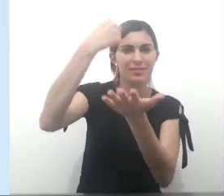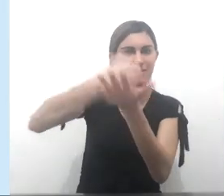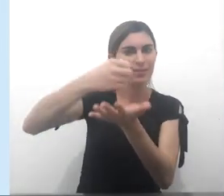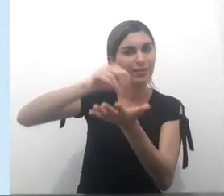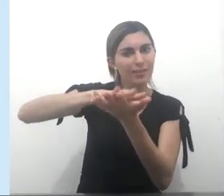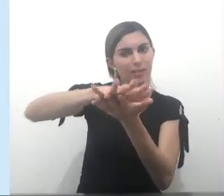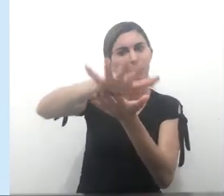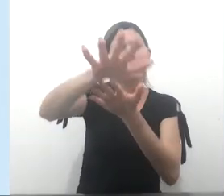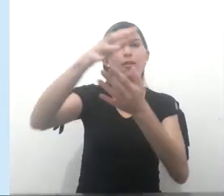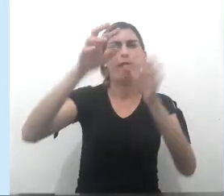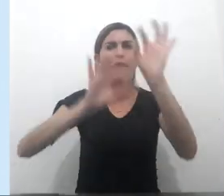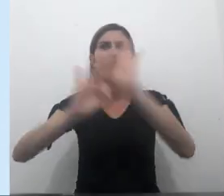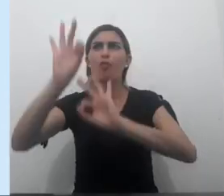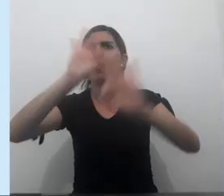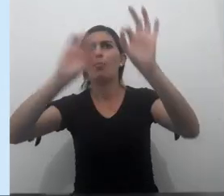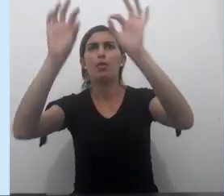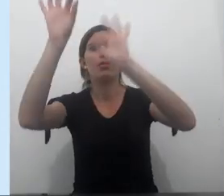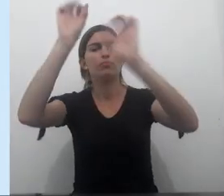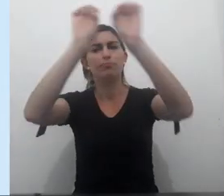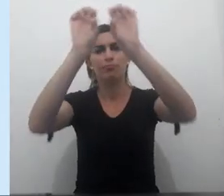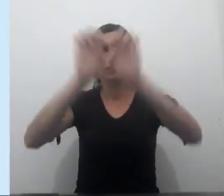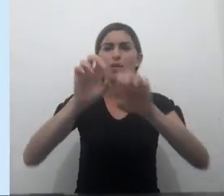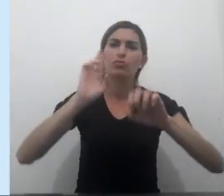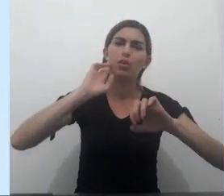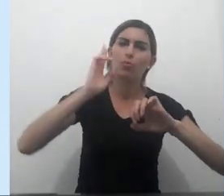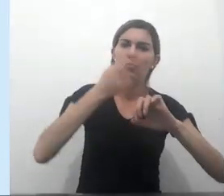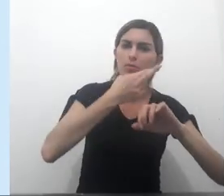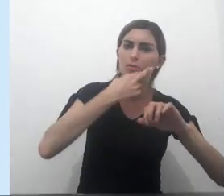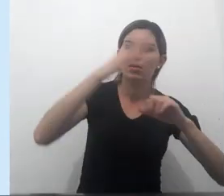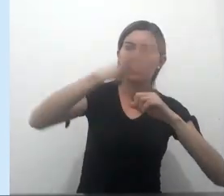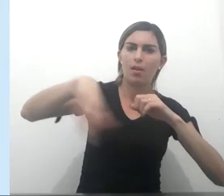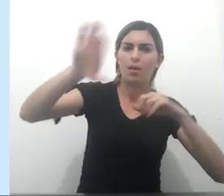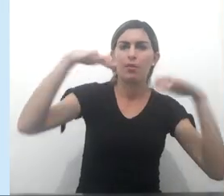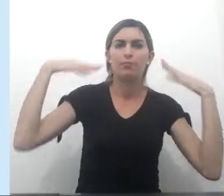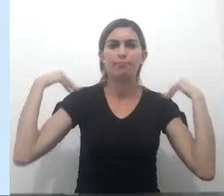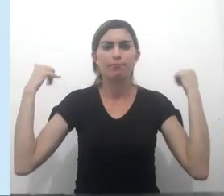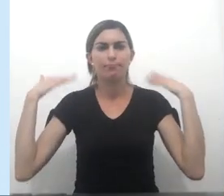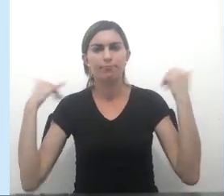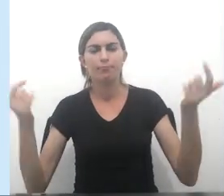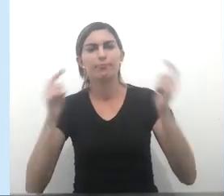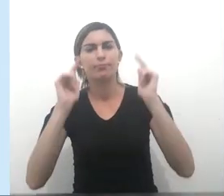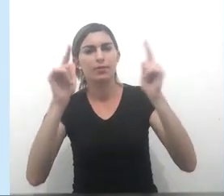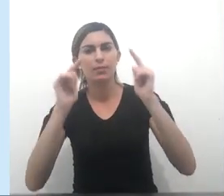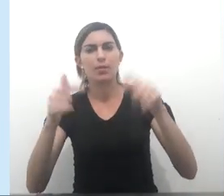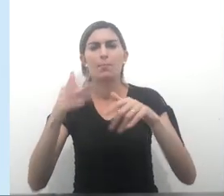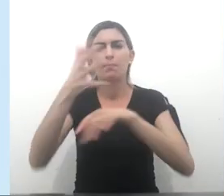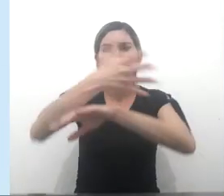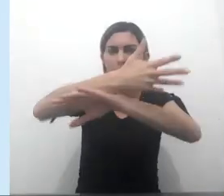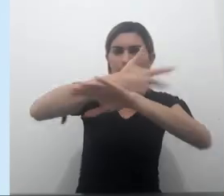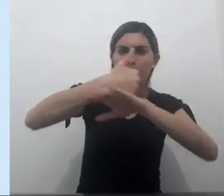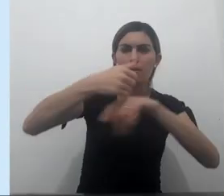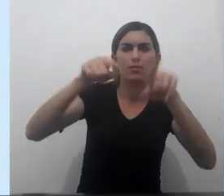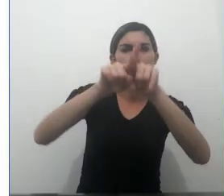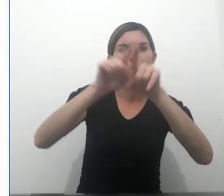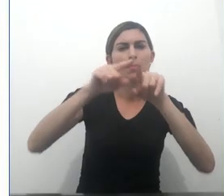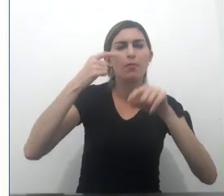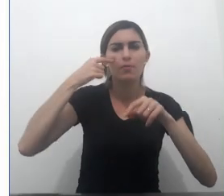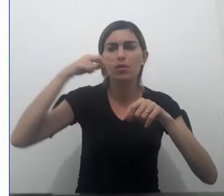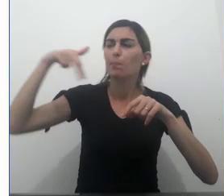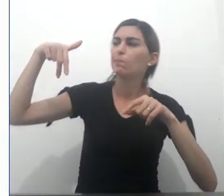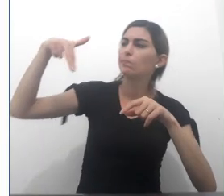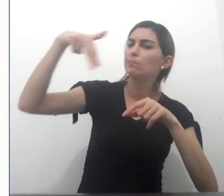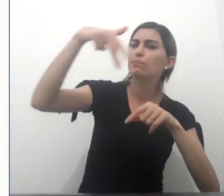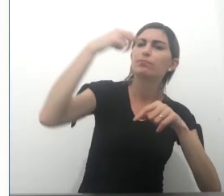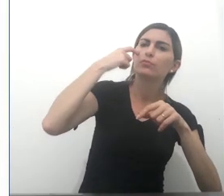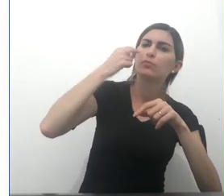mesmo eles reformaram e colocaram algumas estruturas lá de restaurante, algumas áreas de lazer, reformaram algumas áreas de praça ali também. E